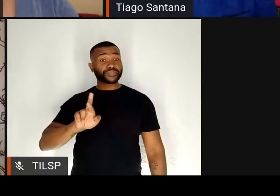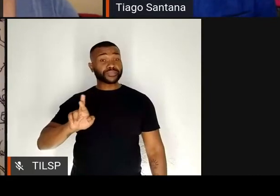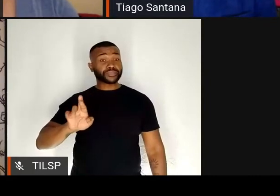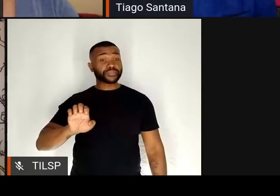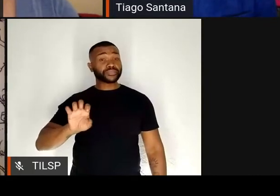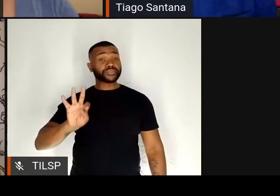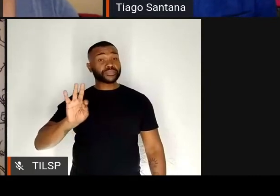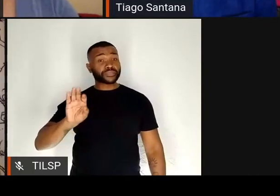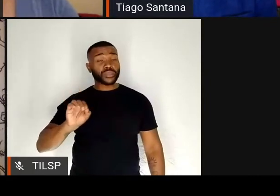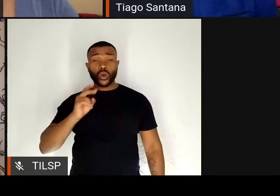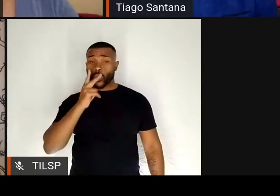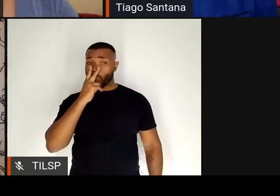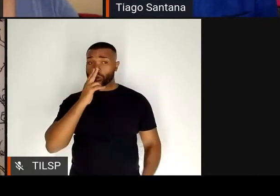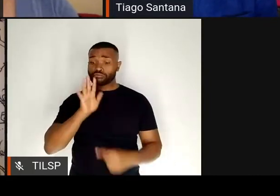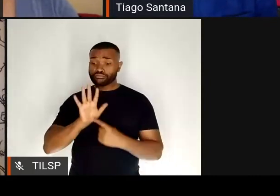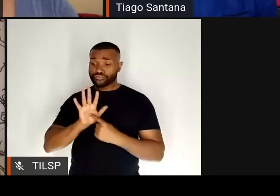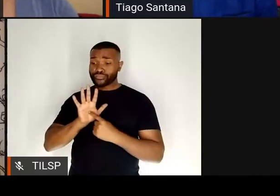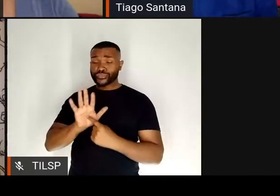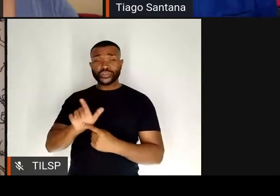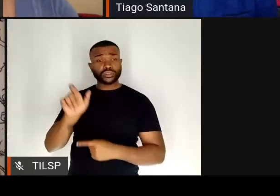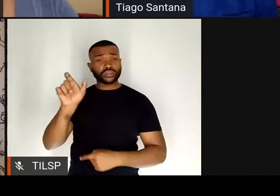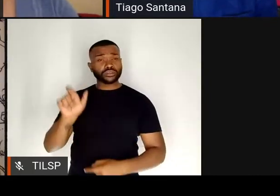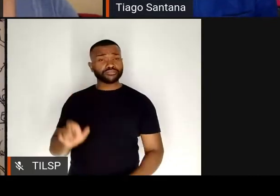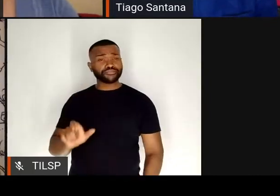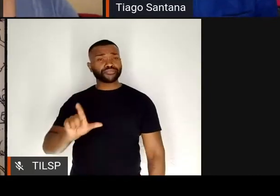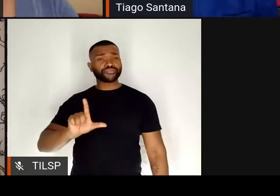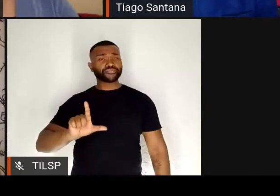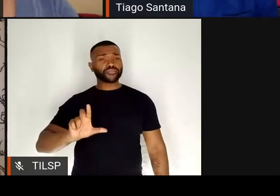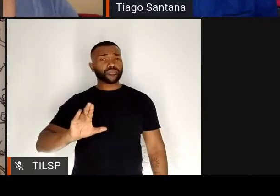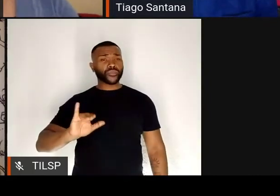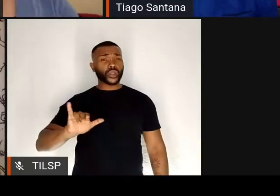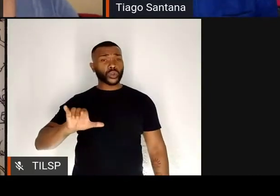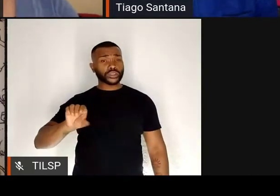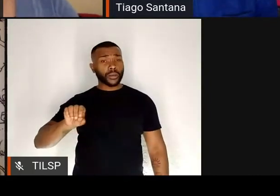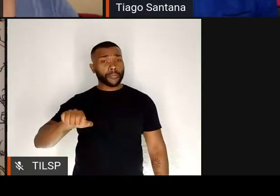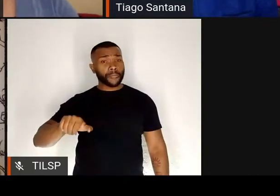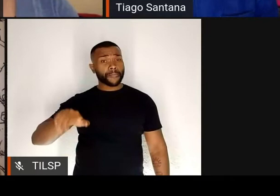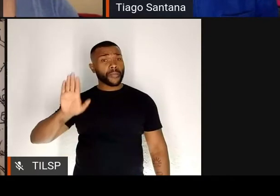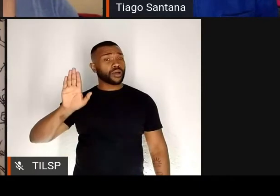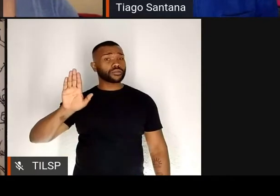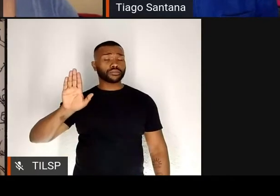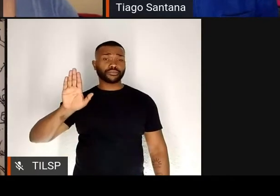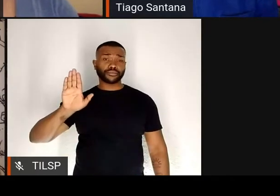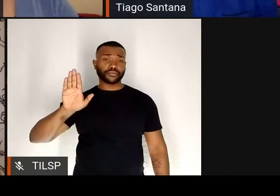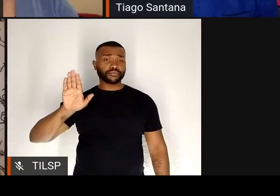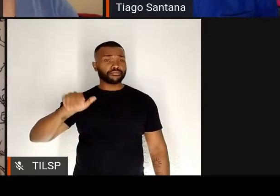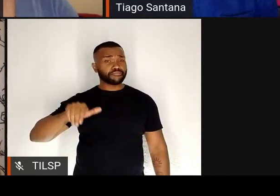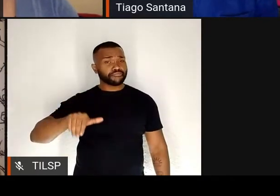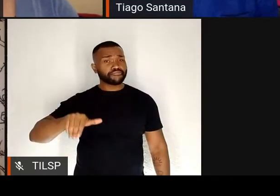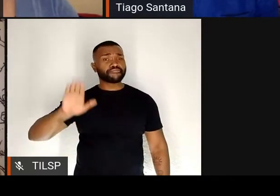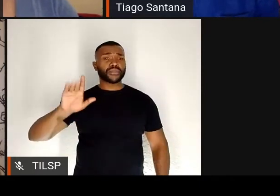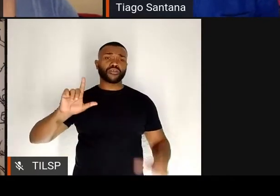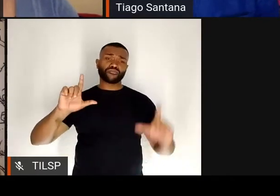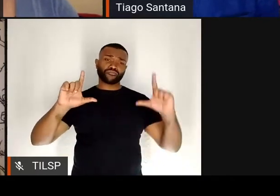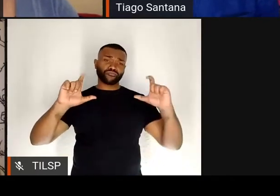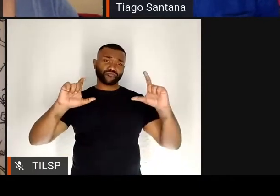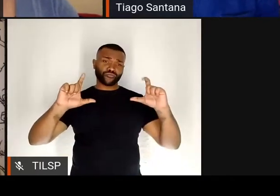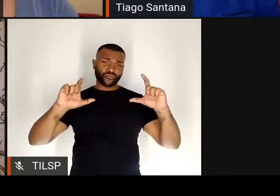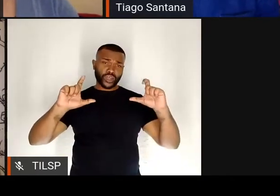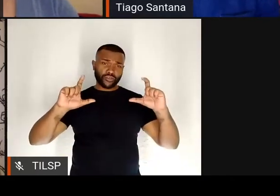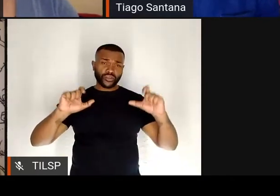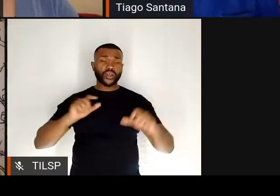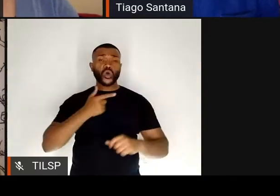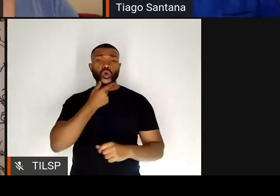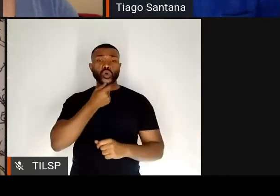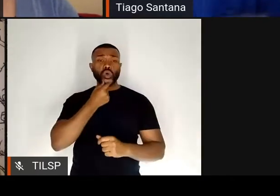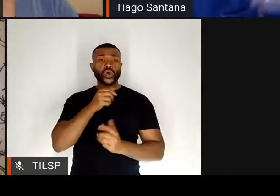né? Que eu acho que mostra aí esse outro Luciano, que é o Luciano para além, inclusive,